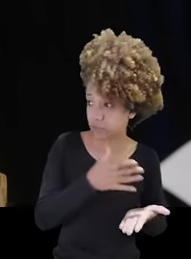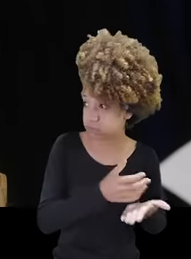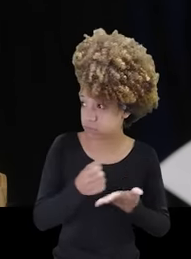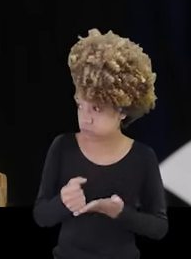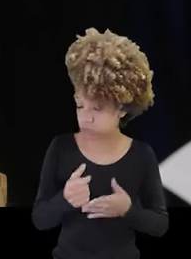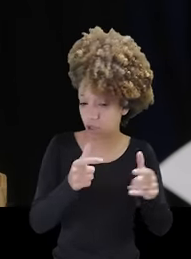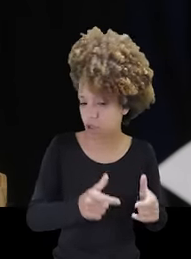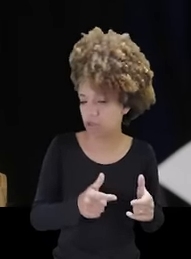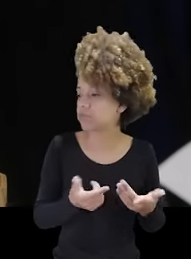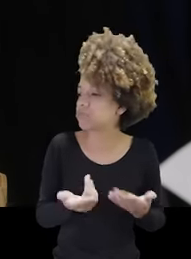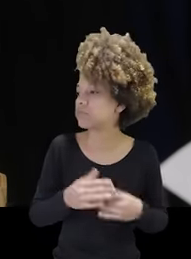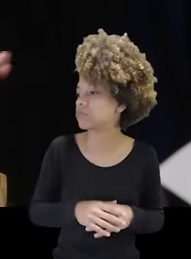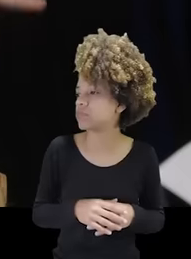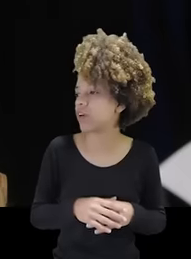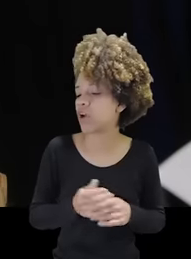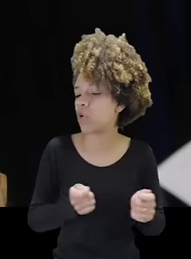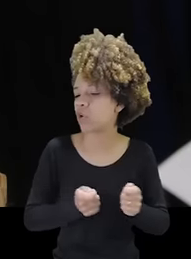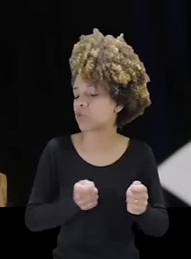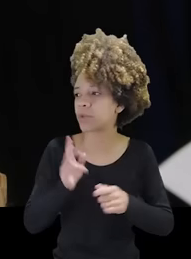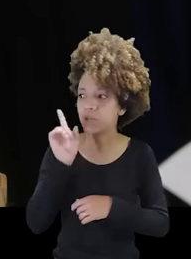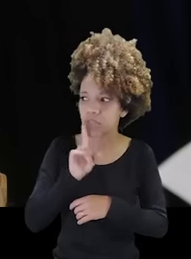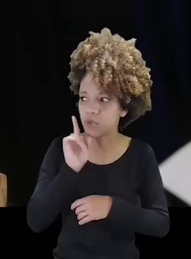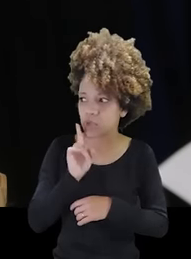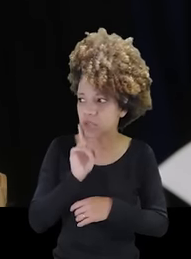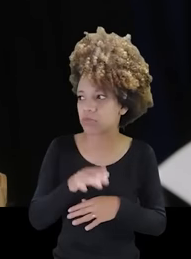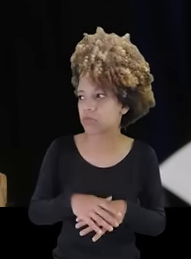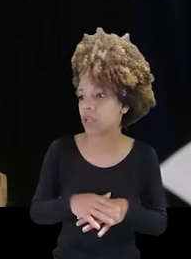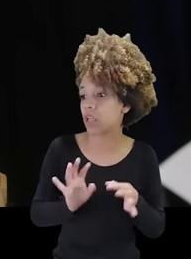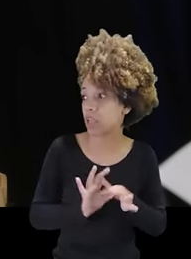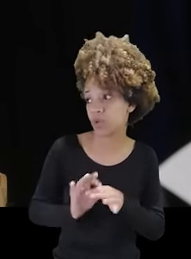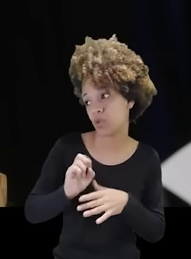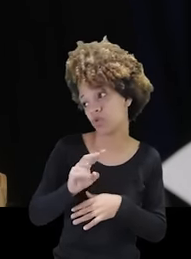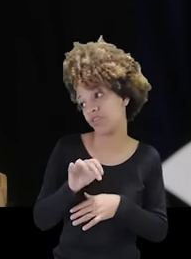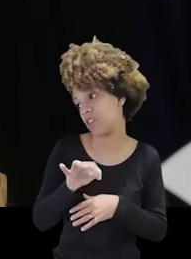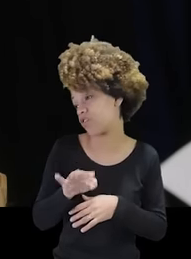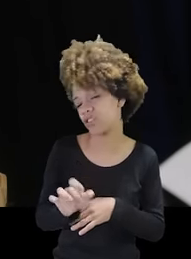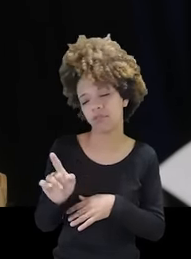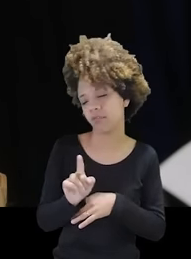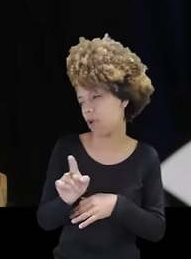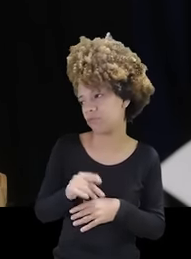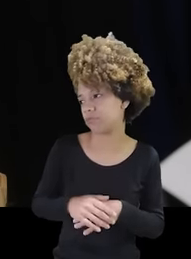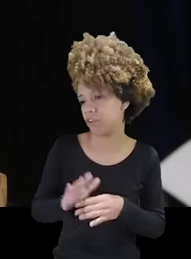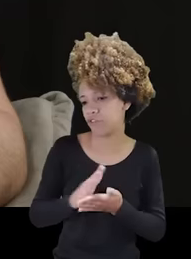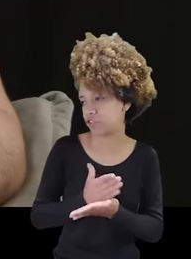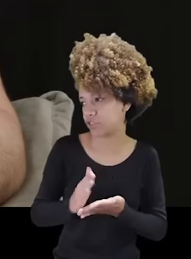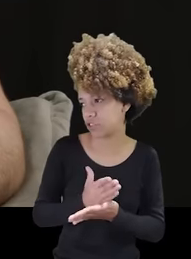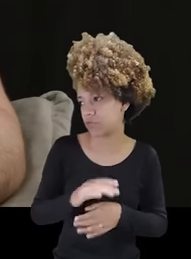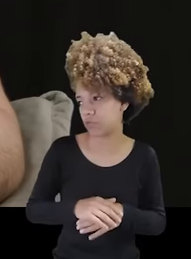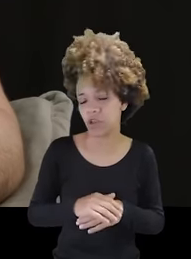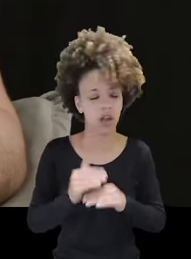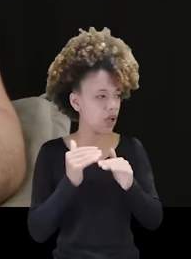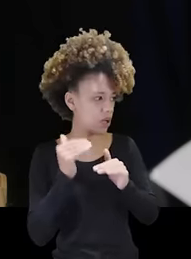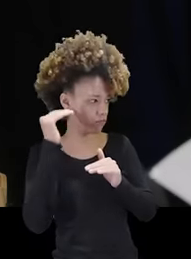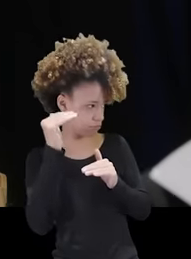e aí eles falam assim ah vamos vai ficar com domínio Estados Unidos aí a União Soviética falou não vai ficar União Soviética aí ficou dividido aí